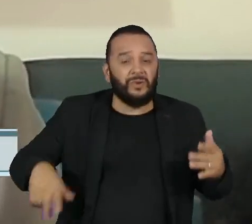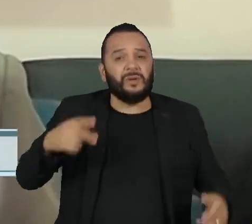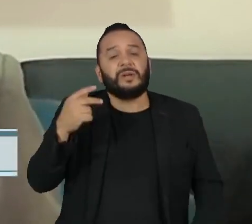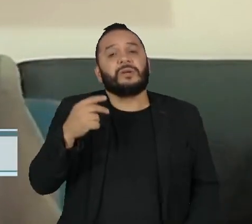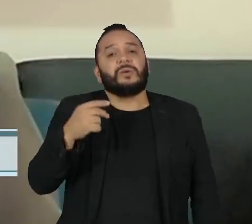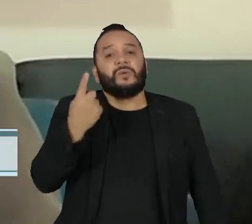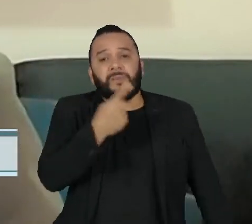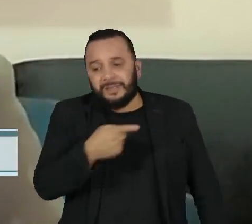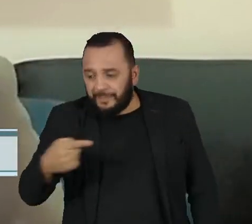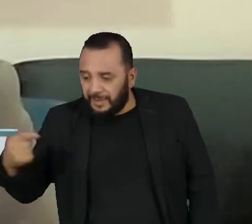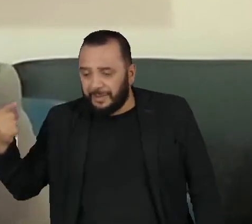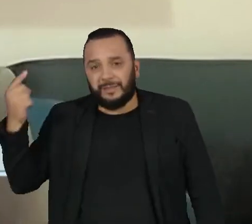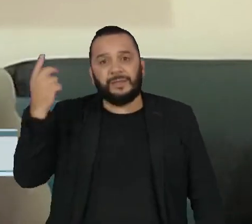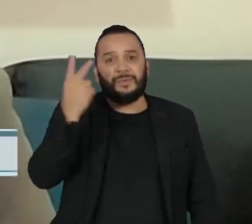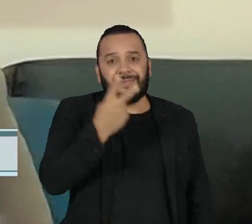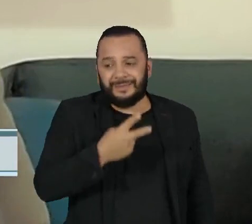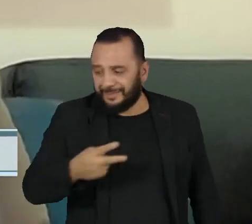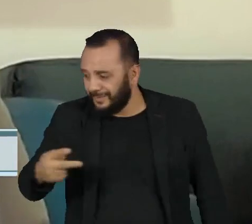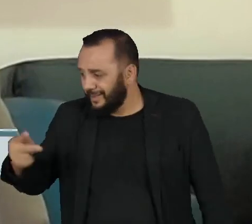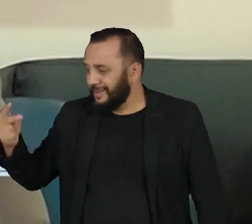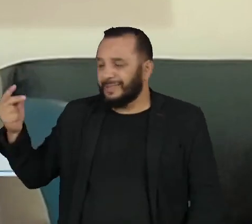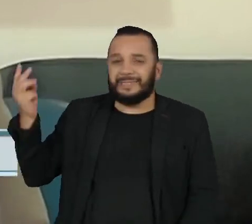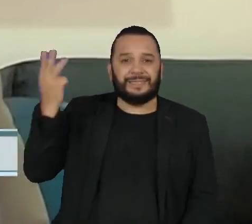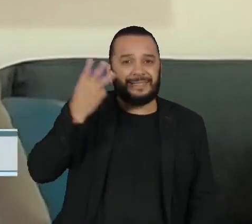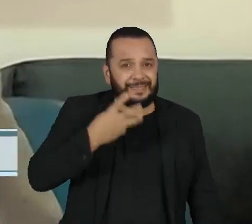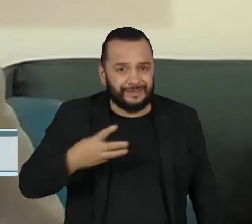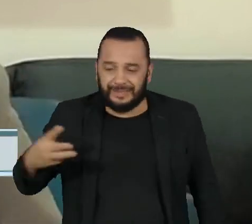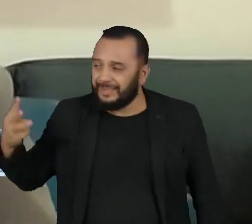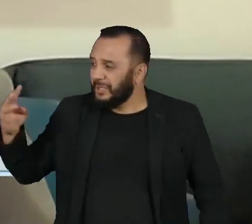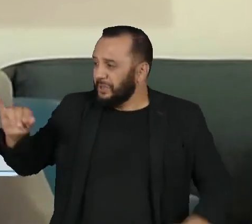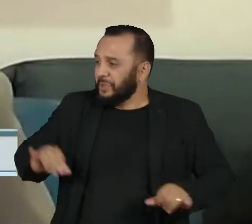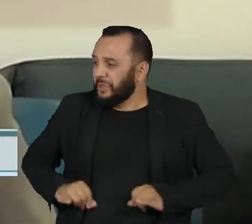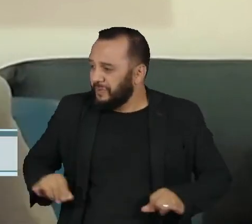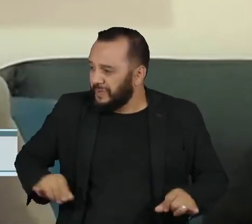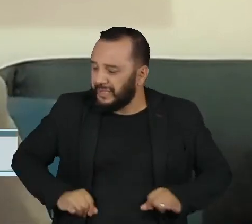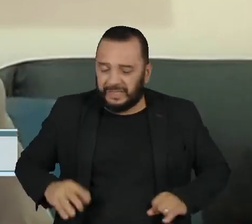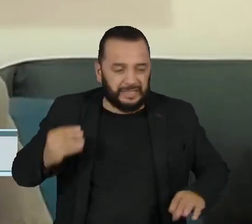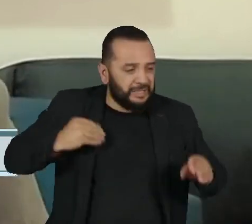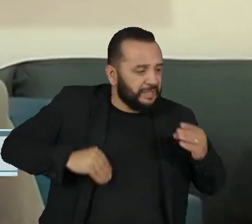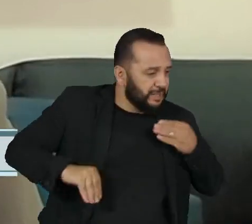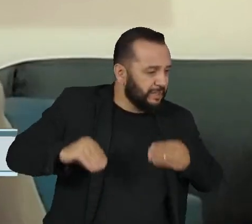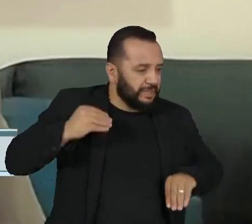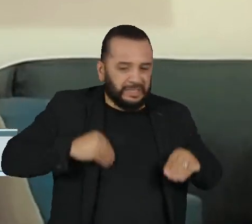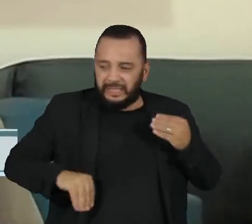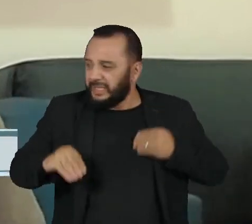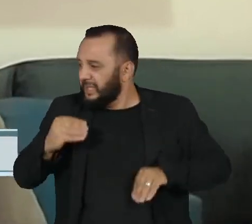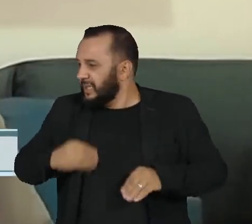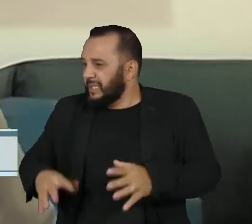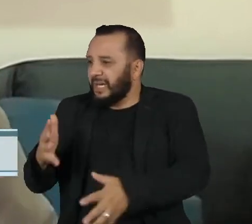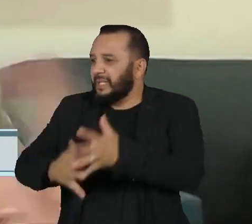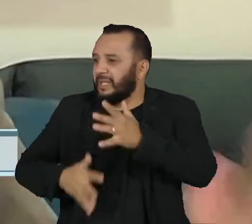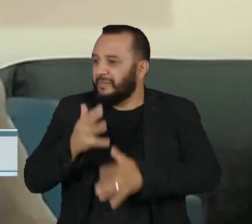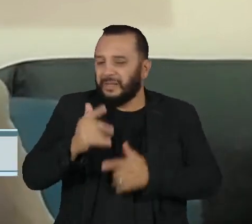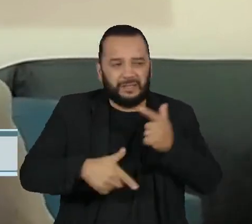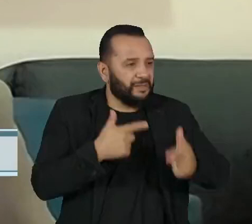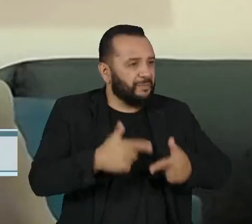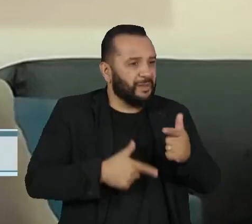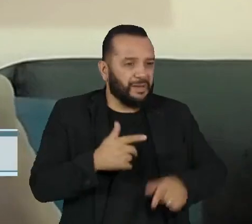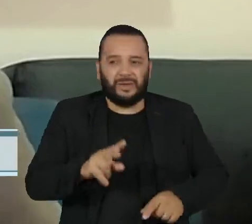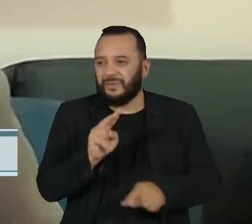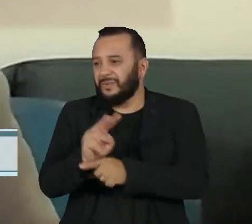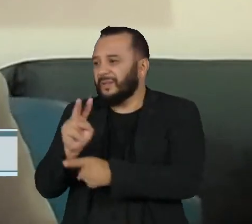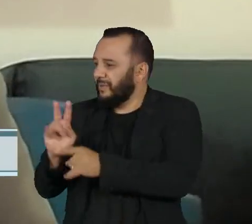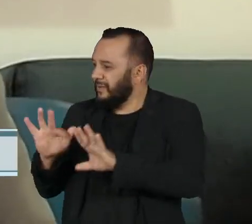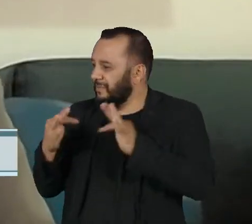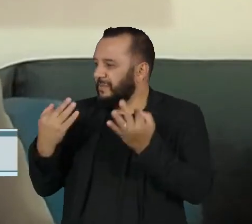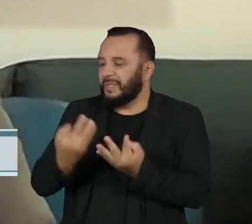para a depressão, gera um sofrimento importante para mim e impacta nas coisas que eu tenho que fazer no meu trabalho, no cuidado da minha